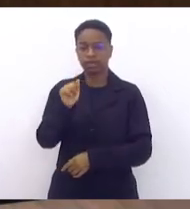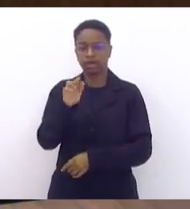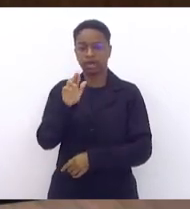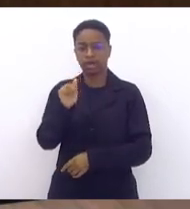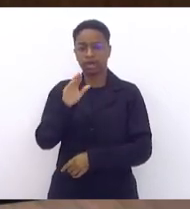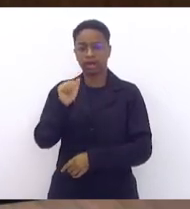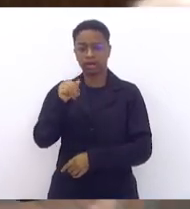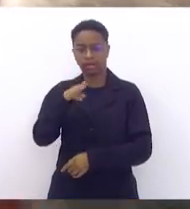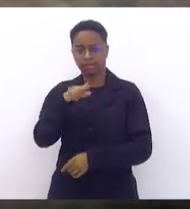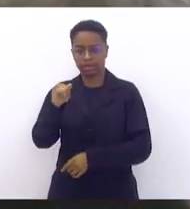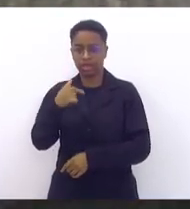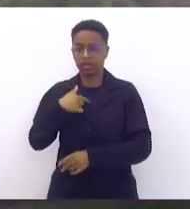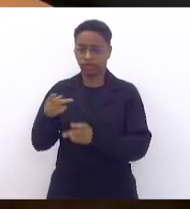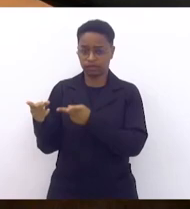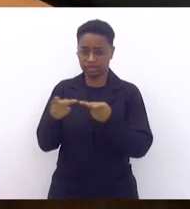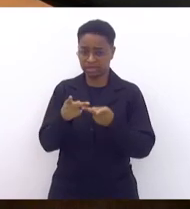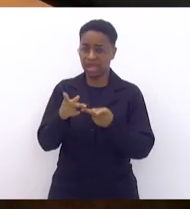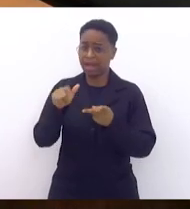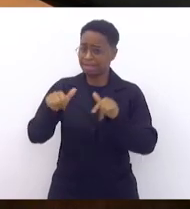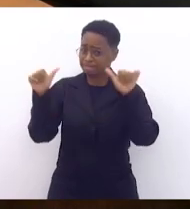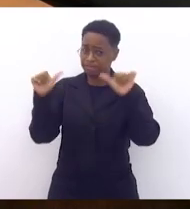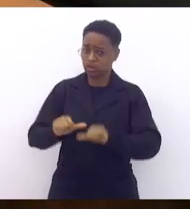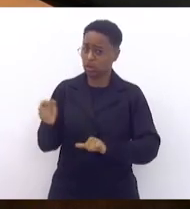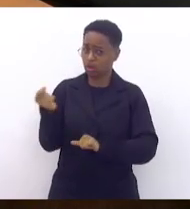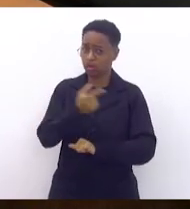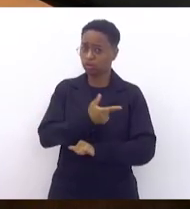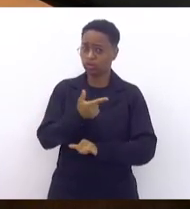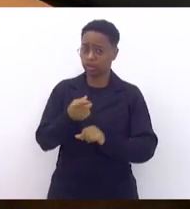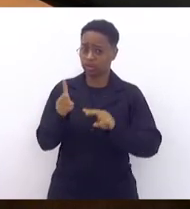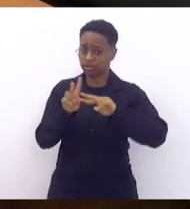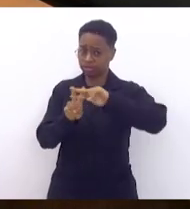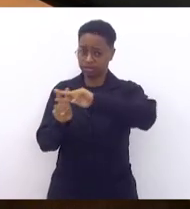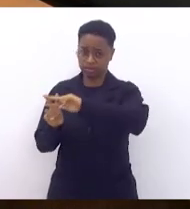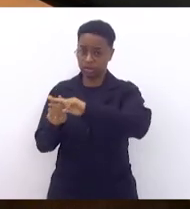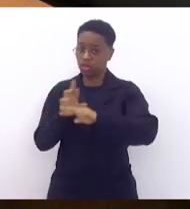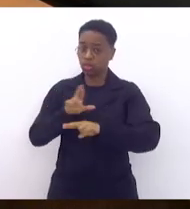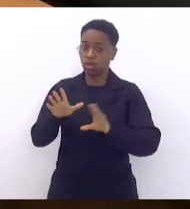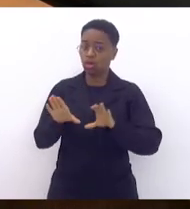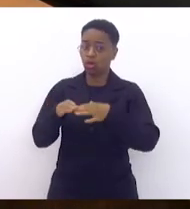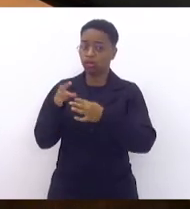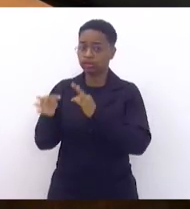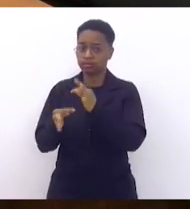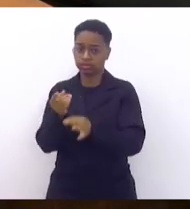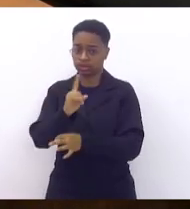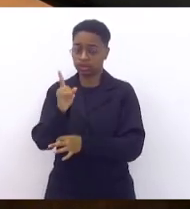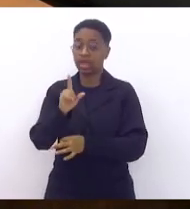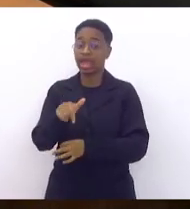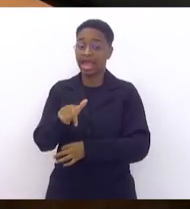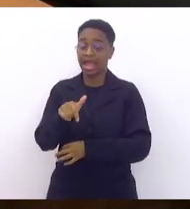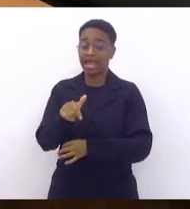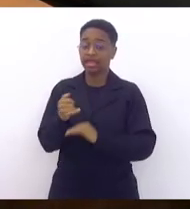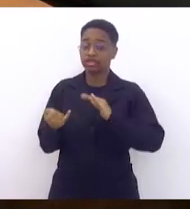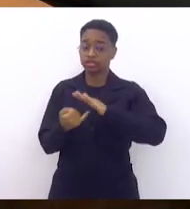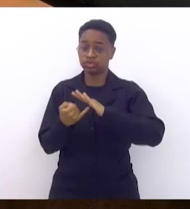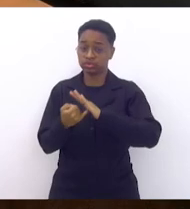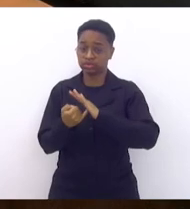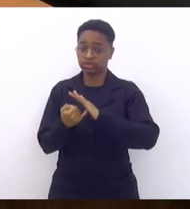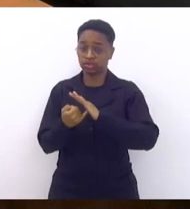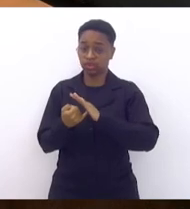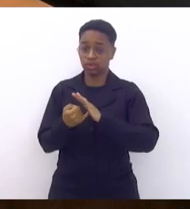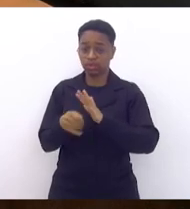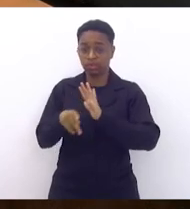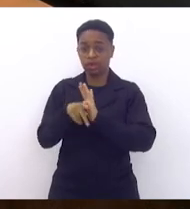prisão. E não era comunidade terapêutica, era uma instituição asilar daquelas,